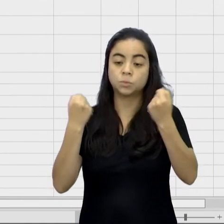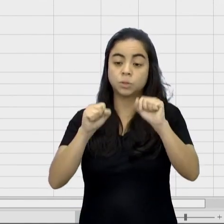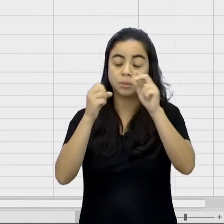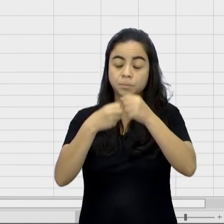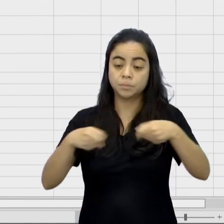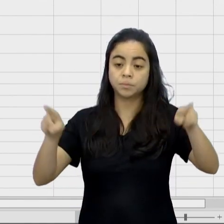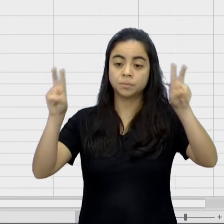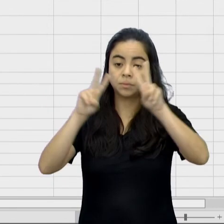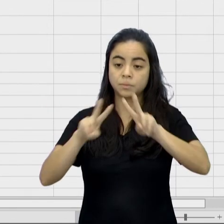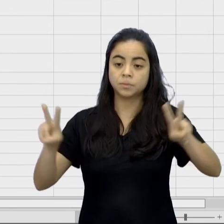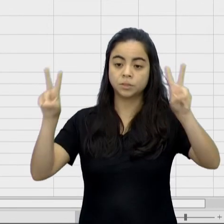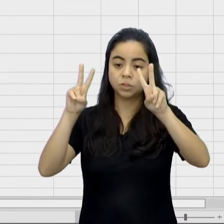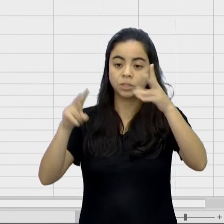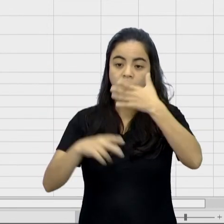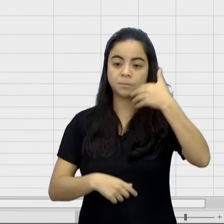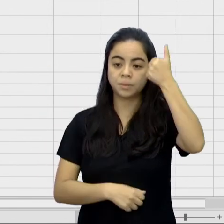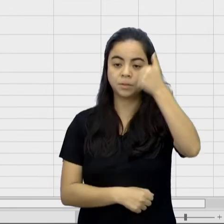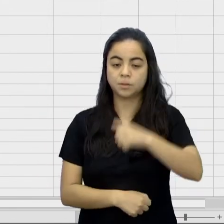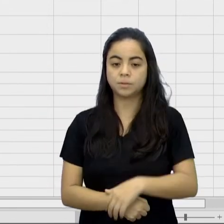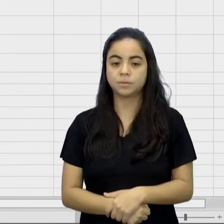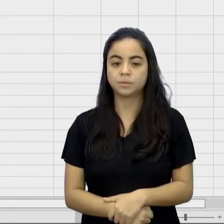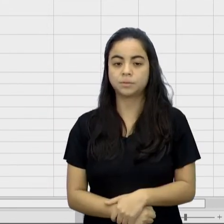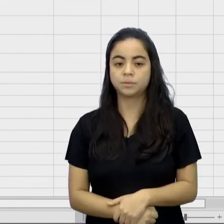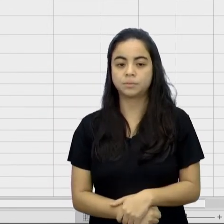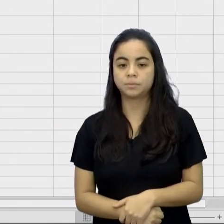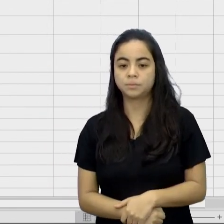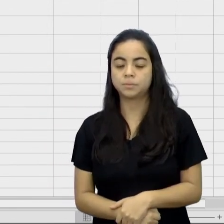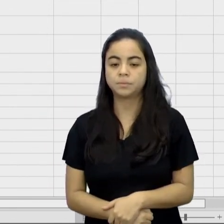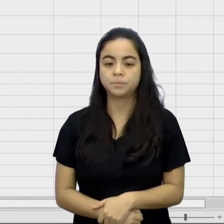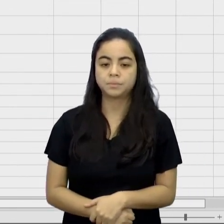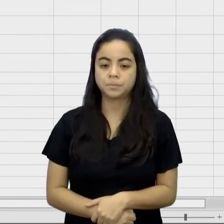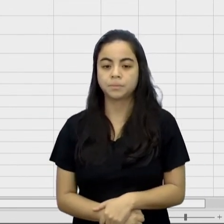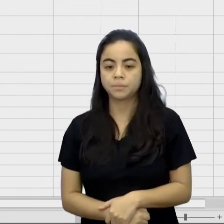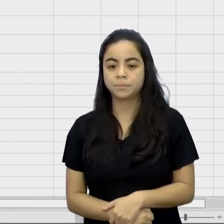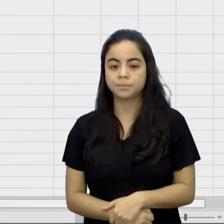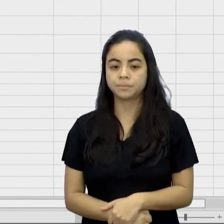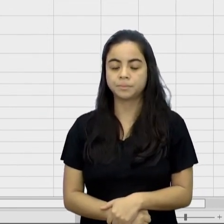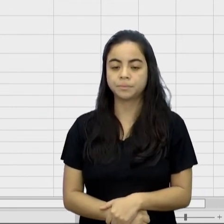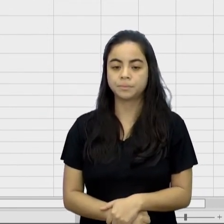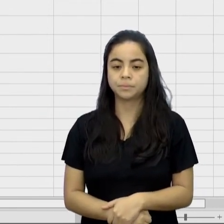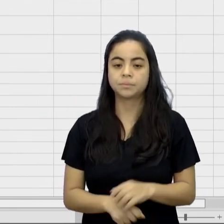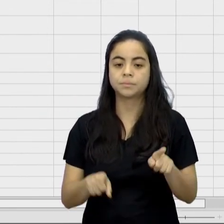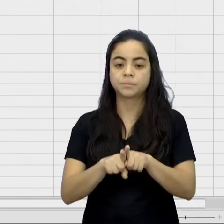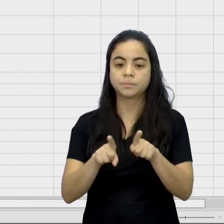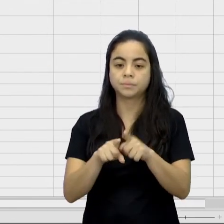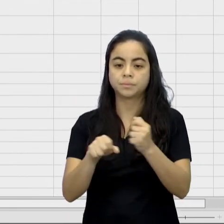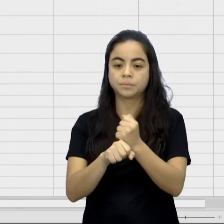mas Exatamente. nem tá? é necessário usar fonte tão grande, né? Tá, aqui também é autossoma, né?